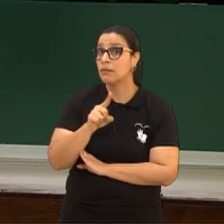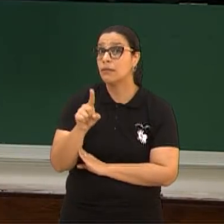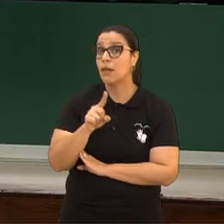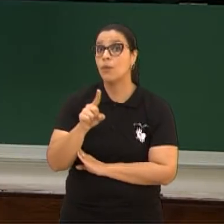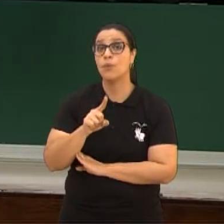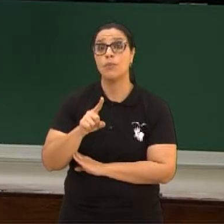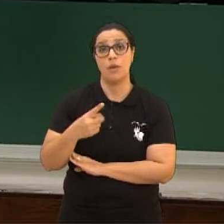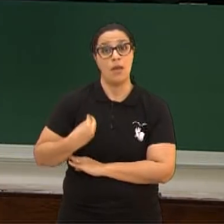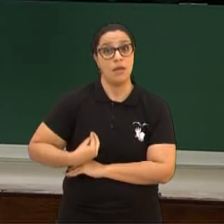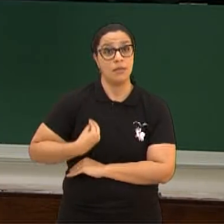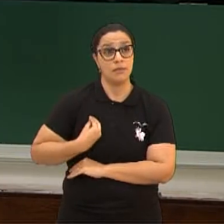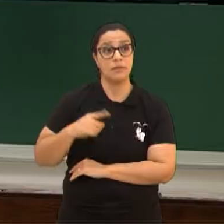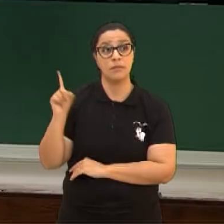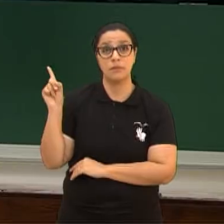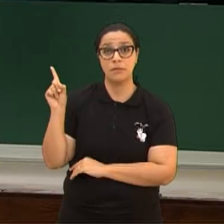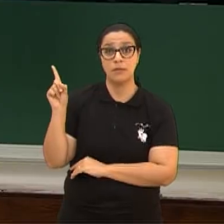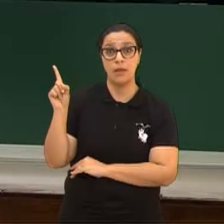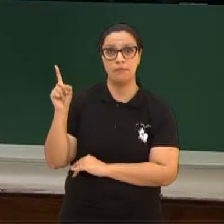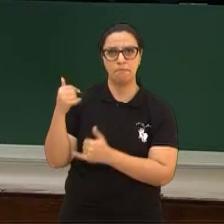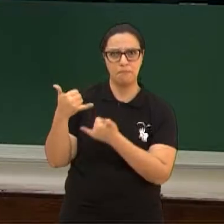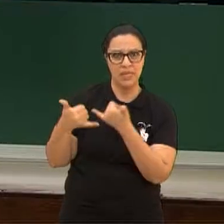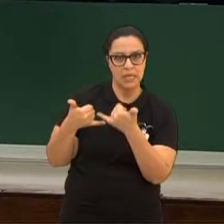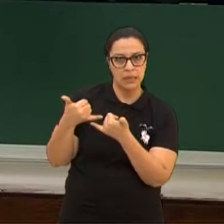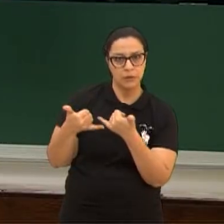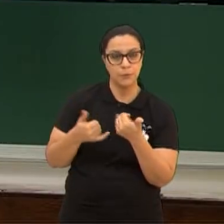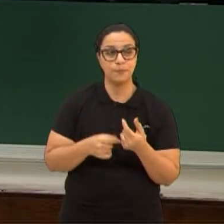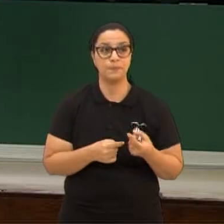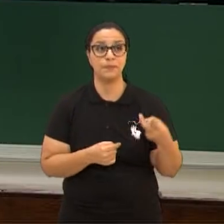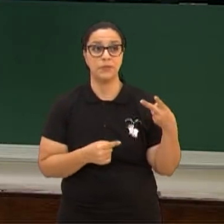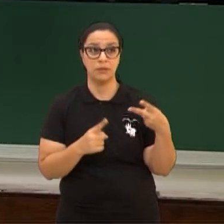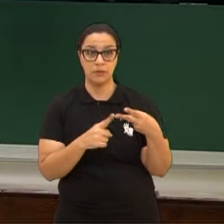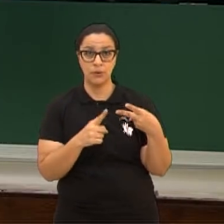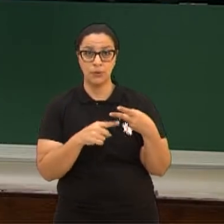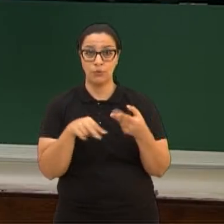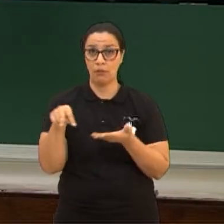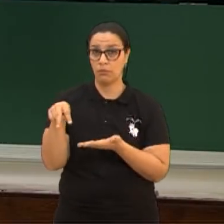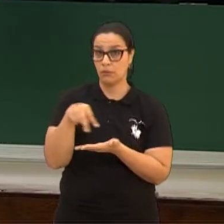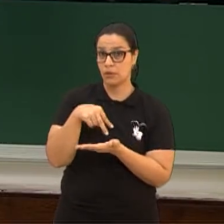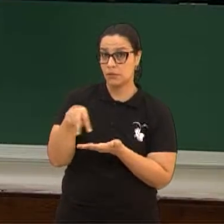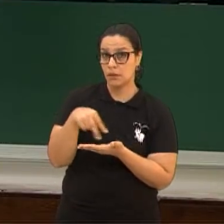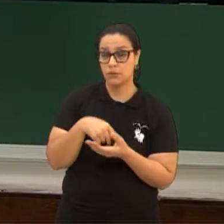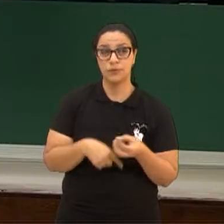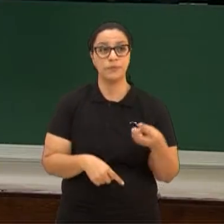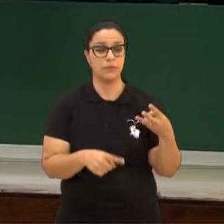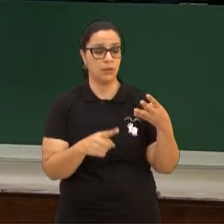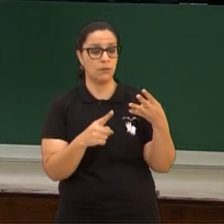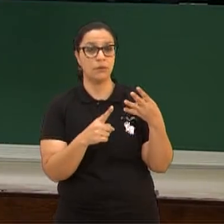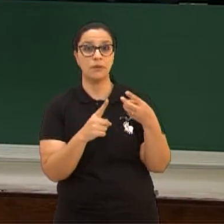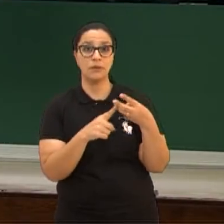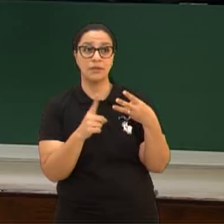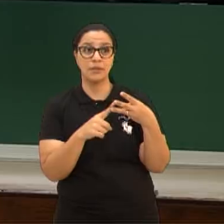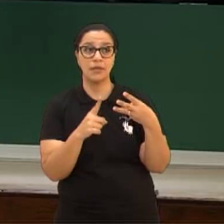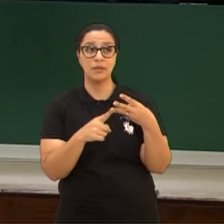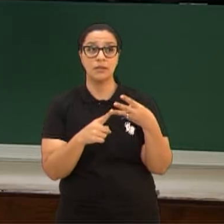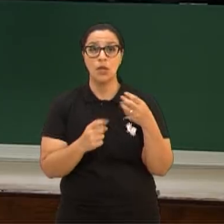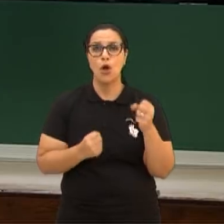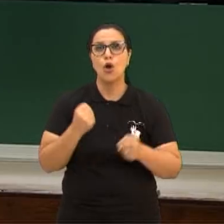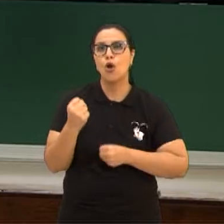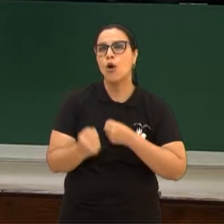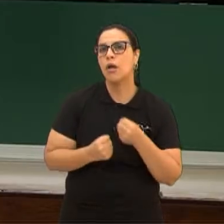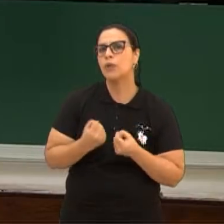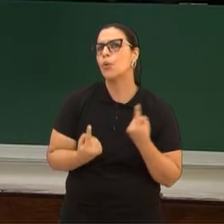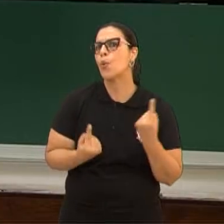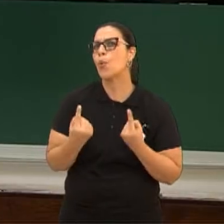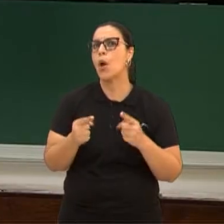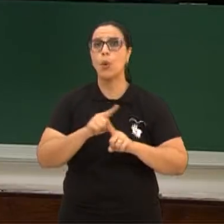está playing, brincando, dancing, dançando, ou running,